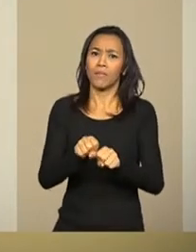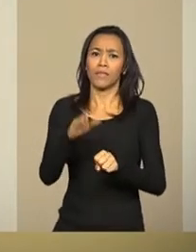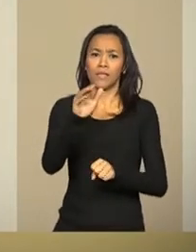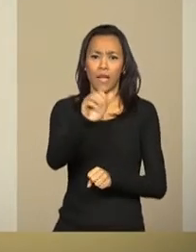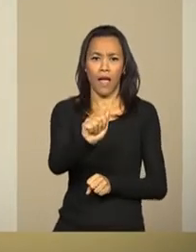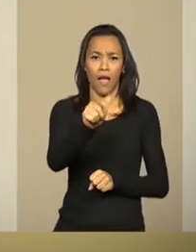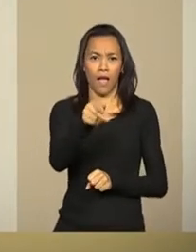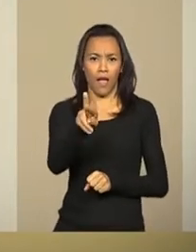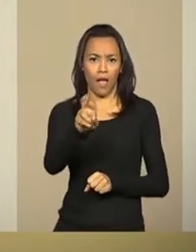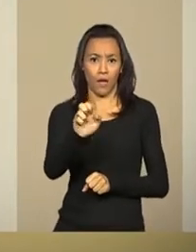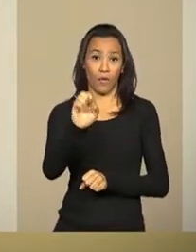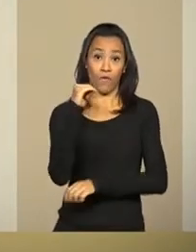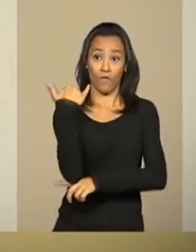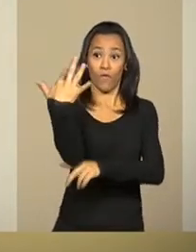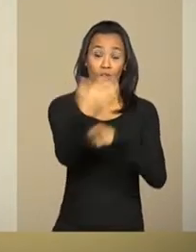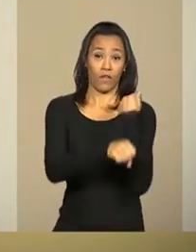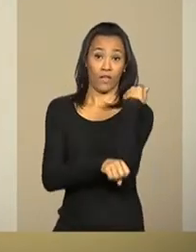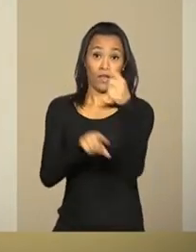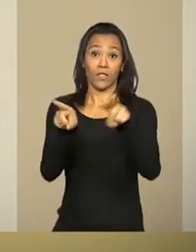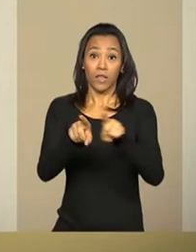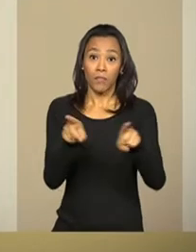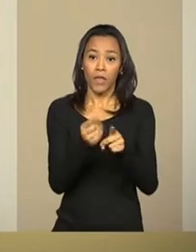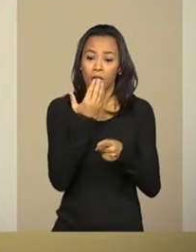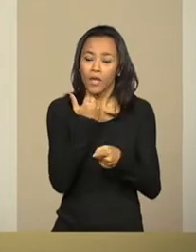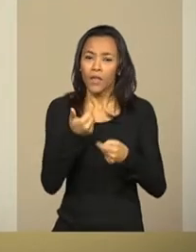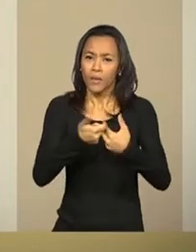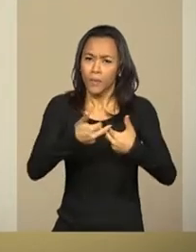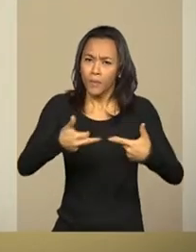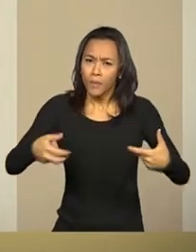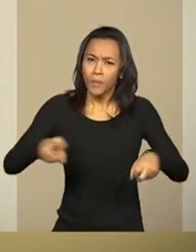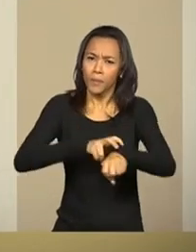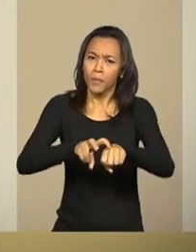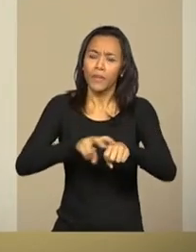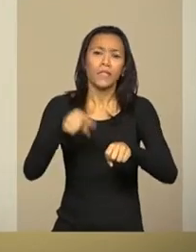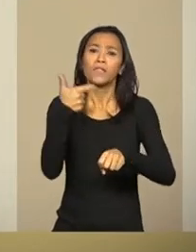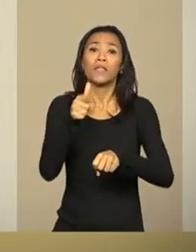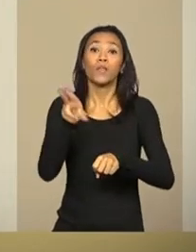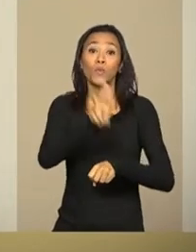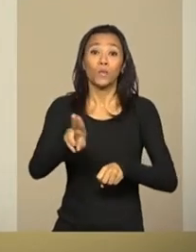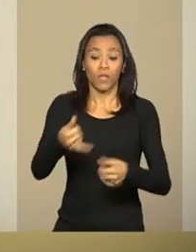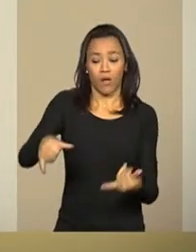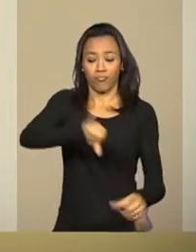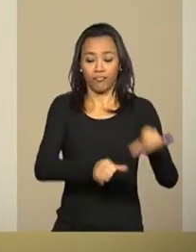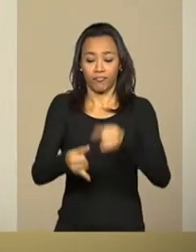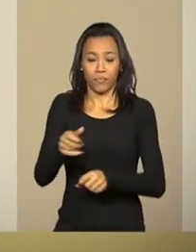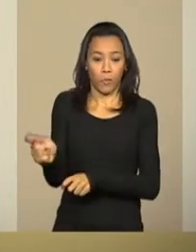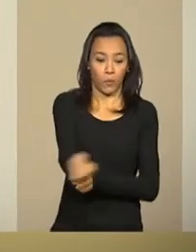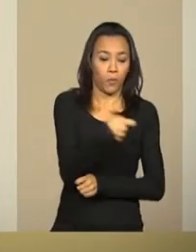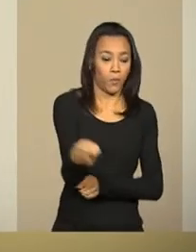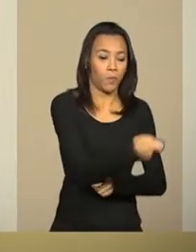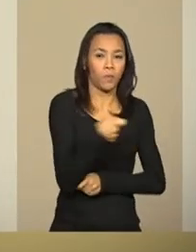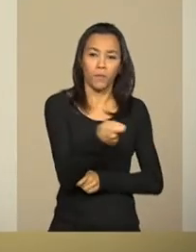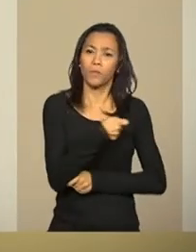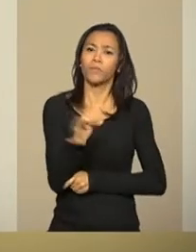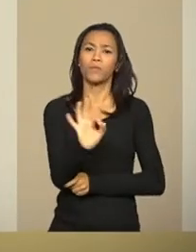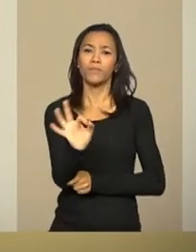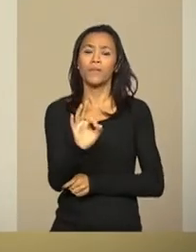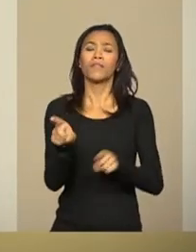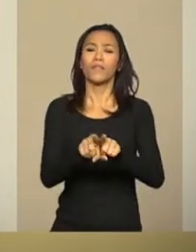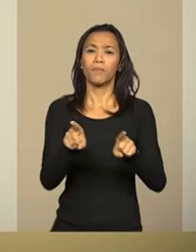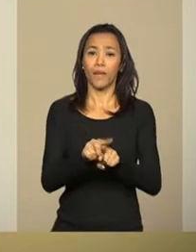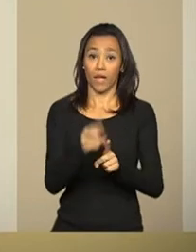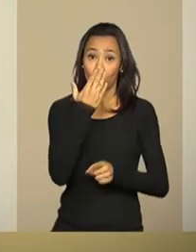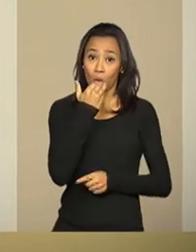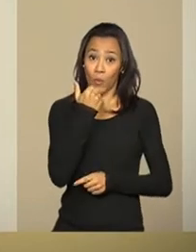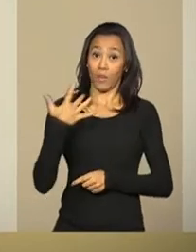agroflorestais, hortaliças em cultivo protegido sem uso de agrotóxicos, a produção de alimentos